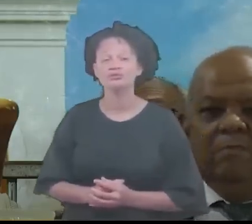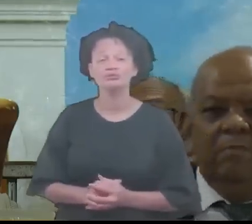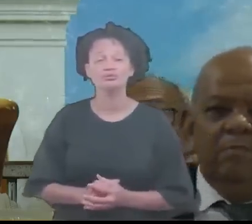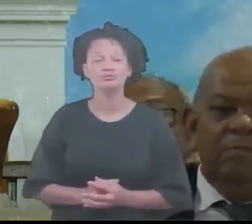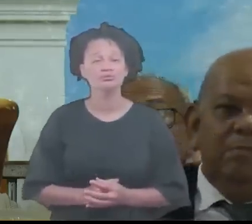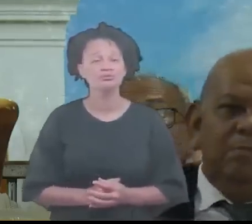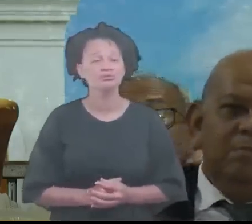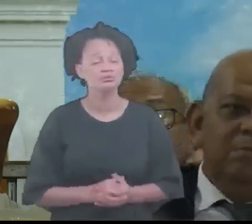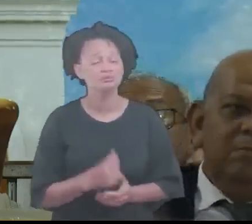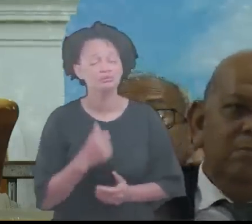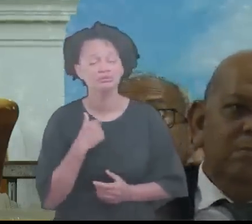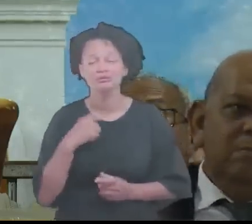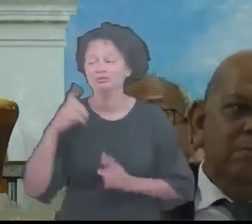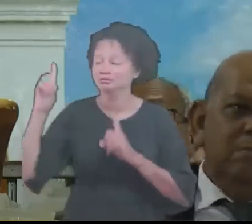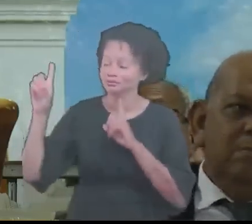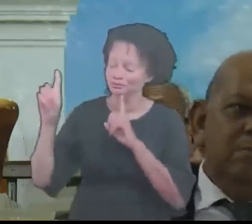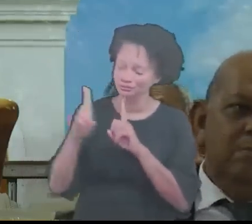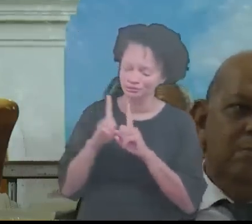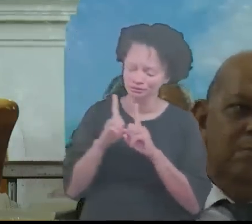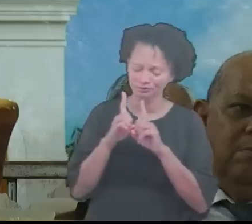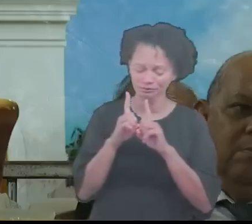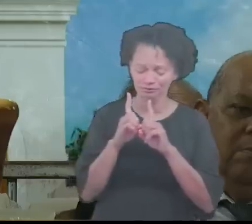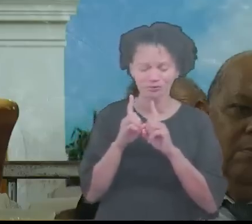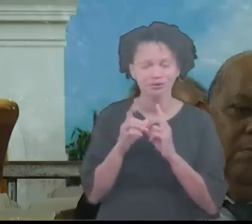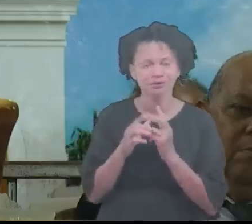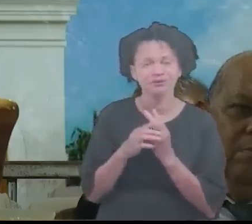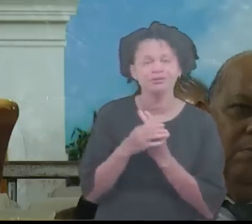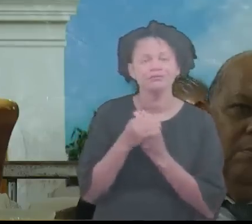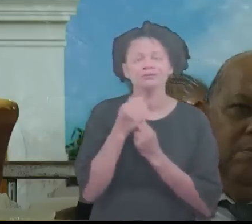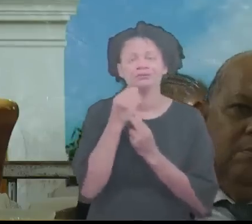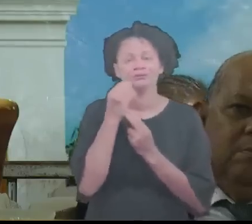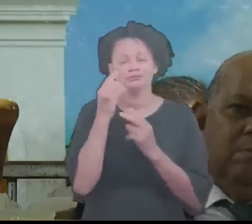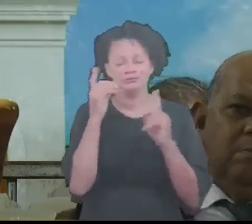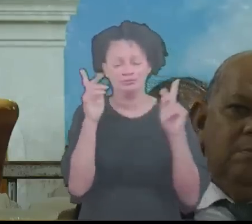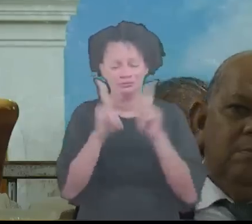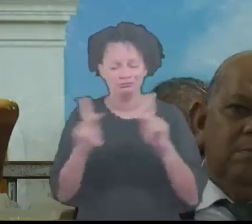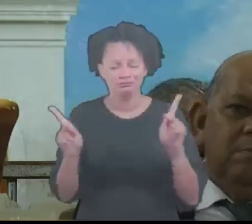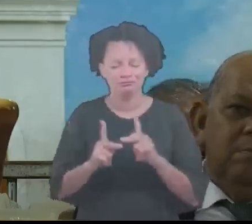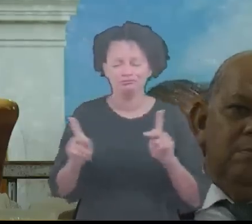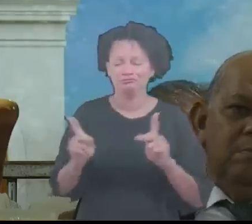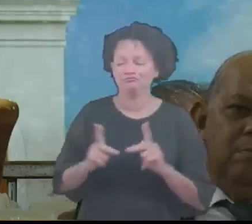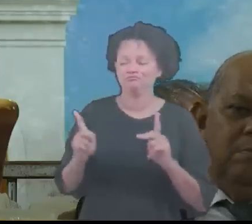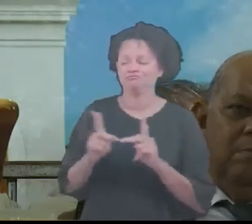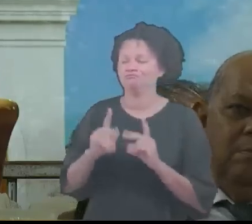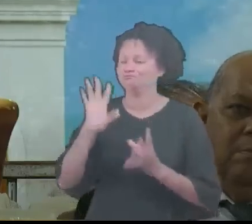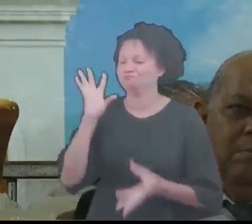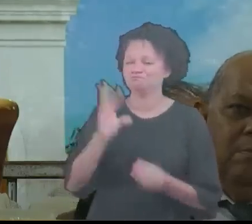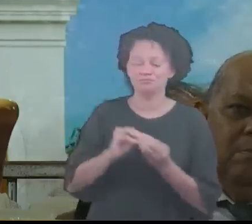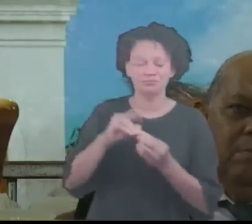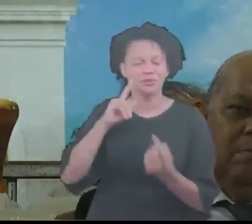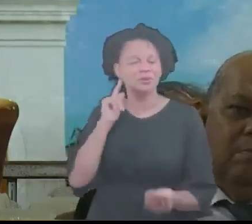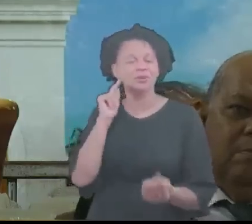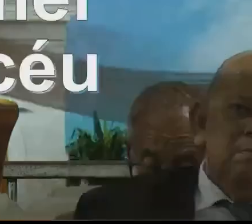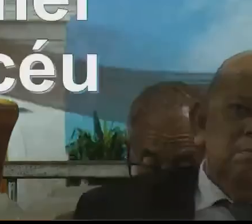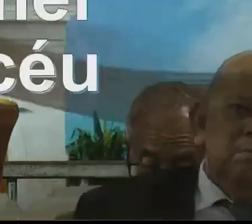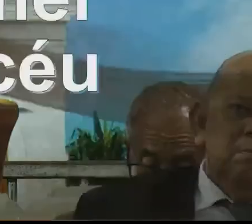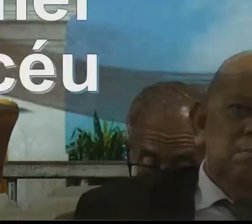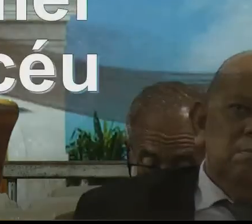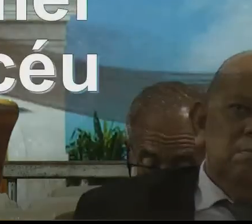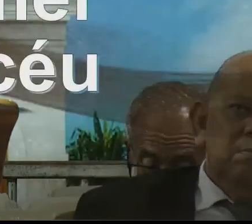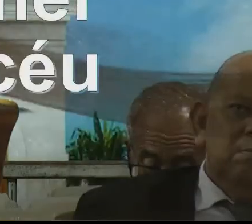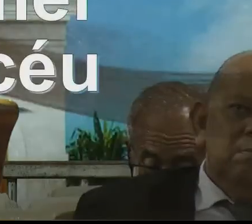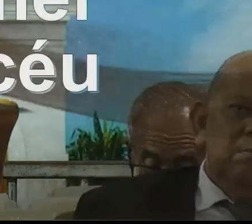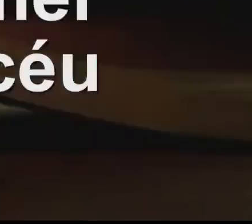Eu e Jesus somos a paz, resumo dos meus ideais, somos o mesmo